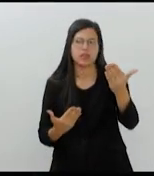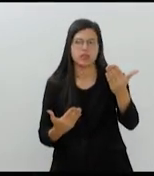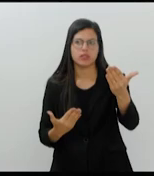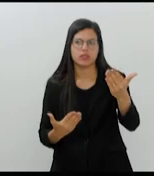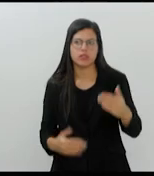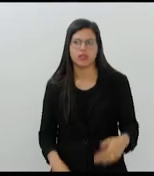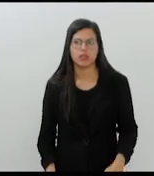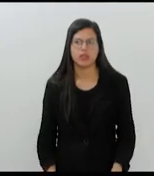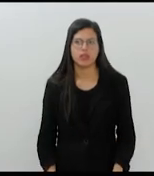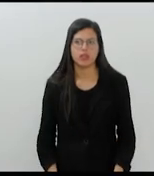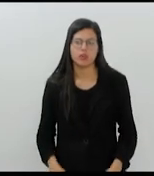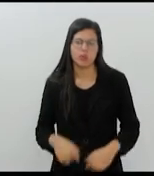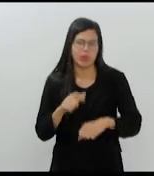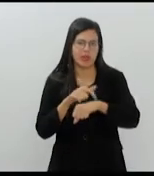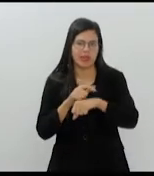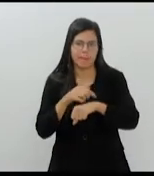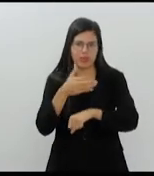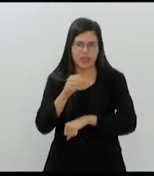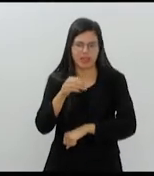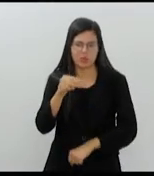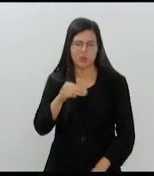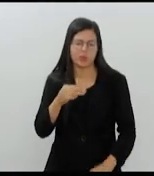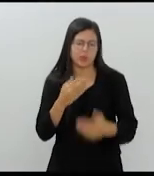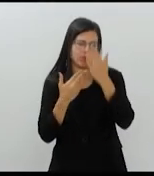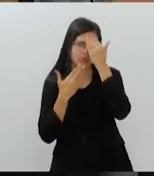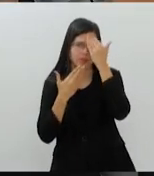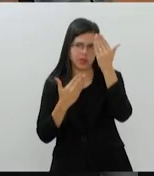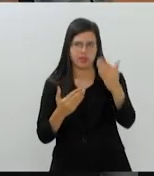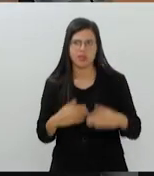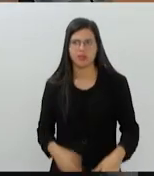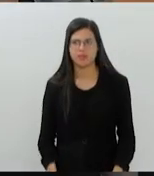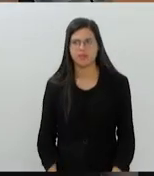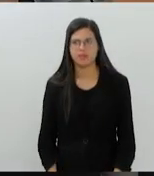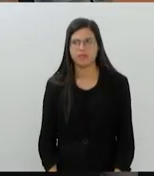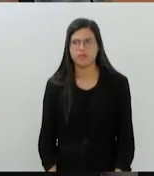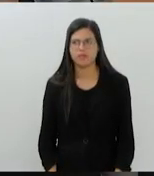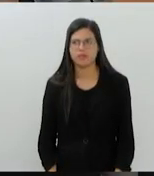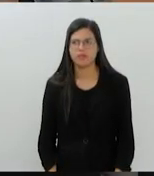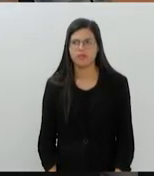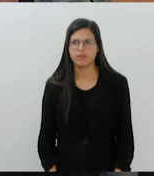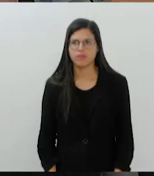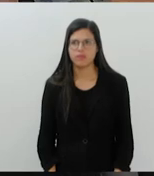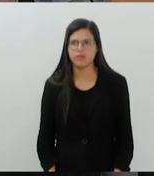se é que eu passei do tempo de 10 minutos. Muito obrigado.